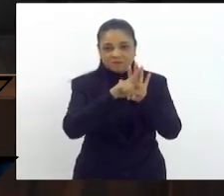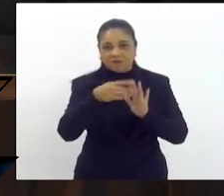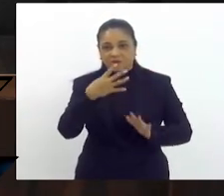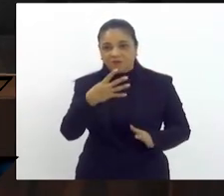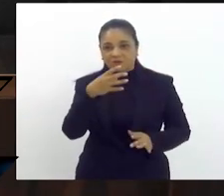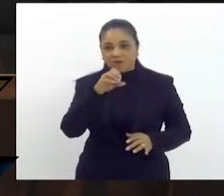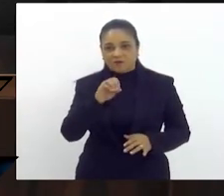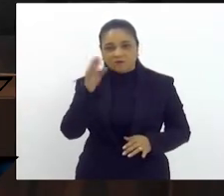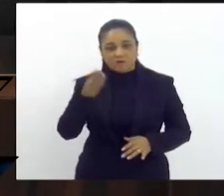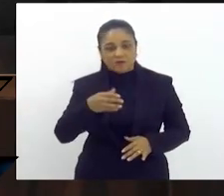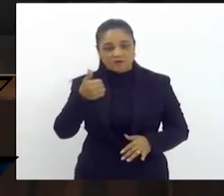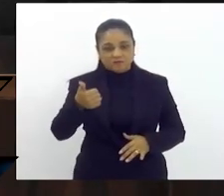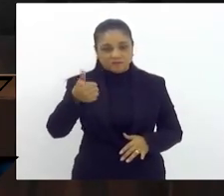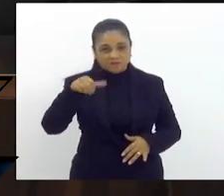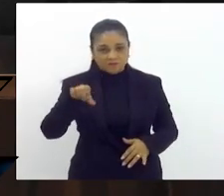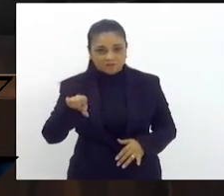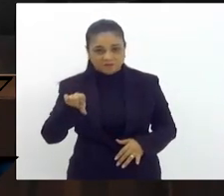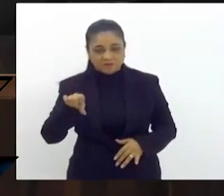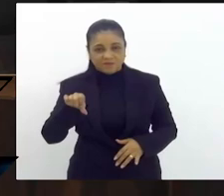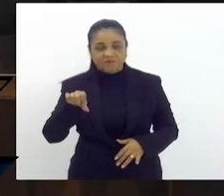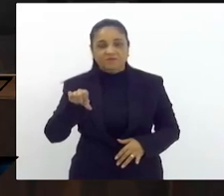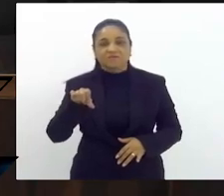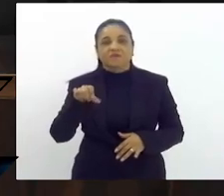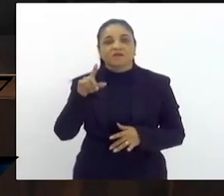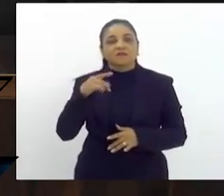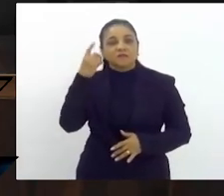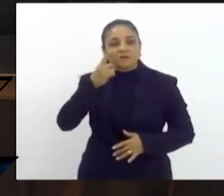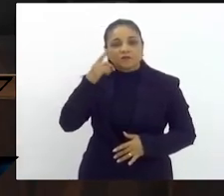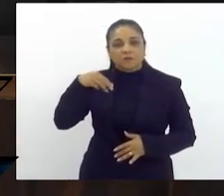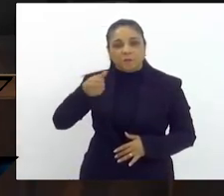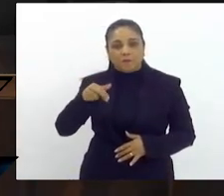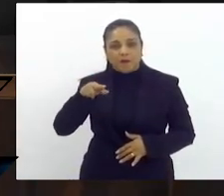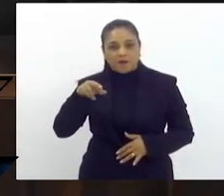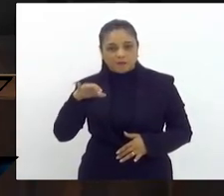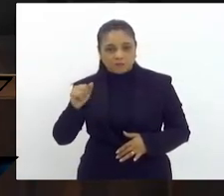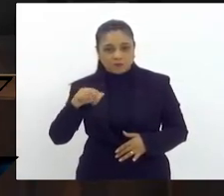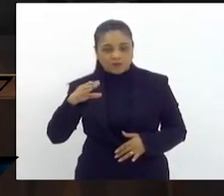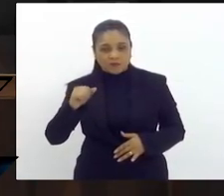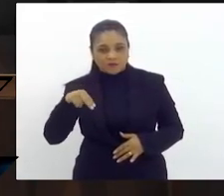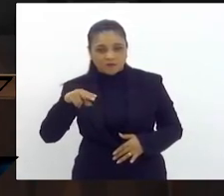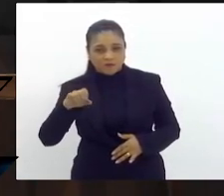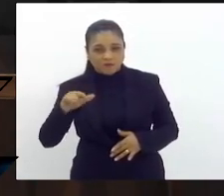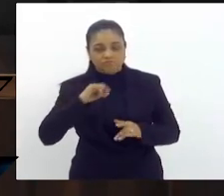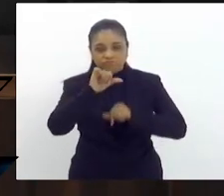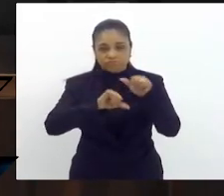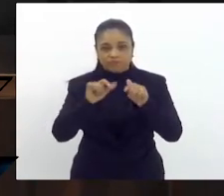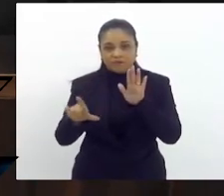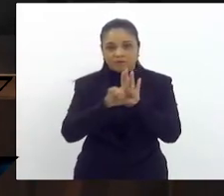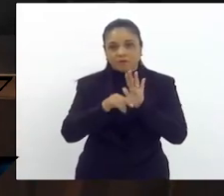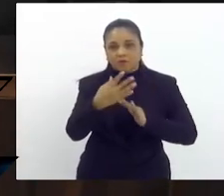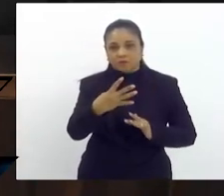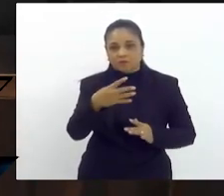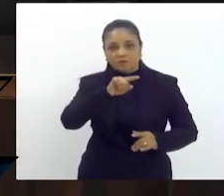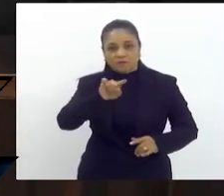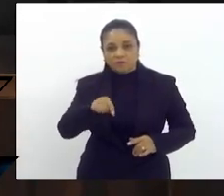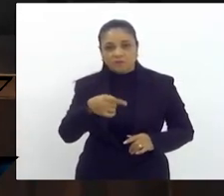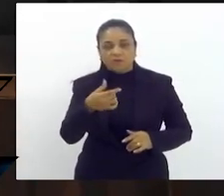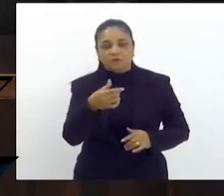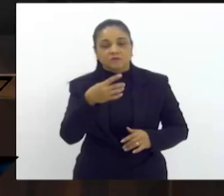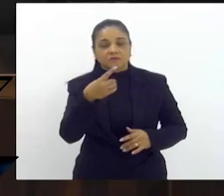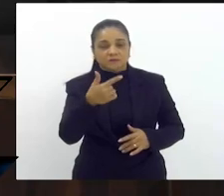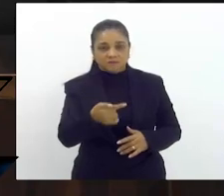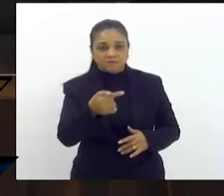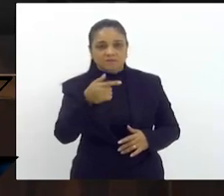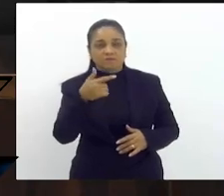40 de 2019 de autoria do deputado Márcio canela que altera Lei Nº 725